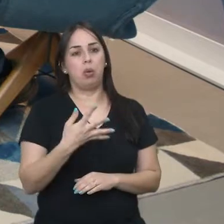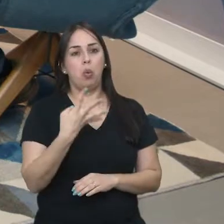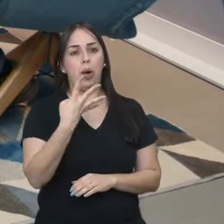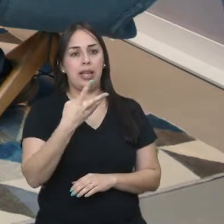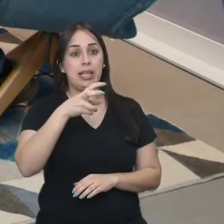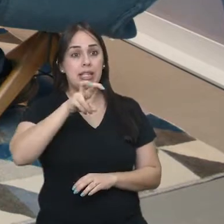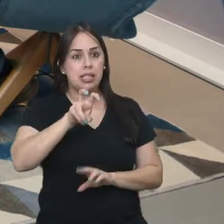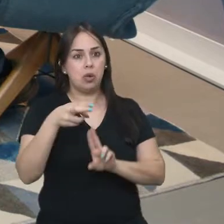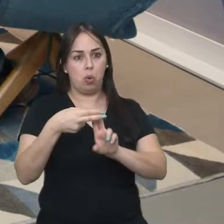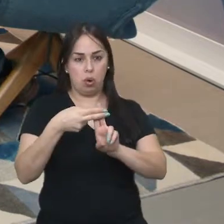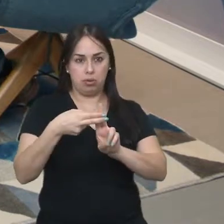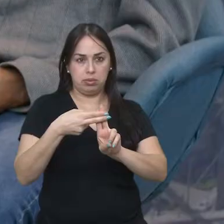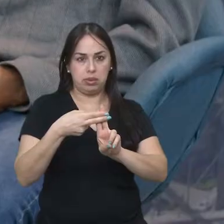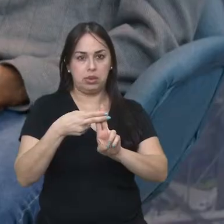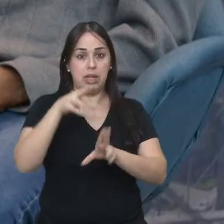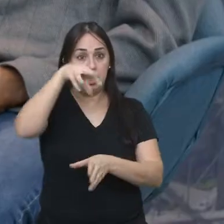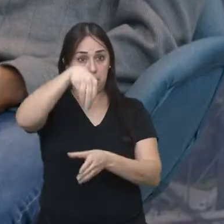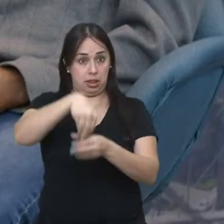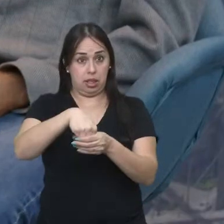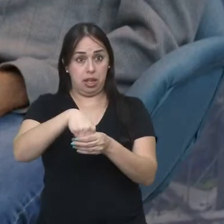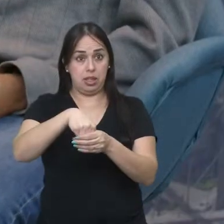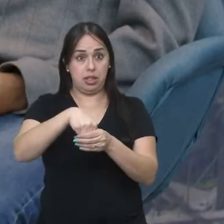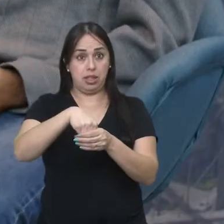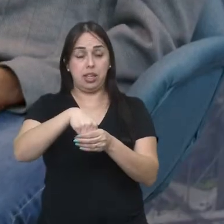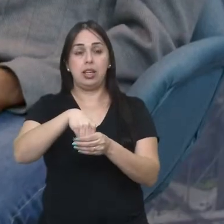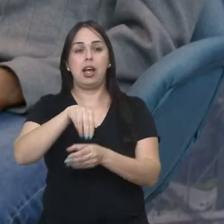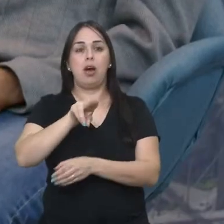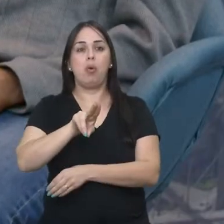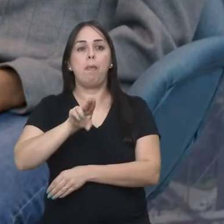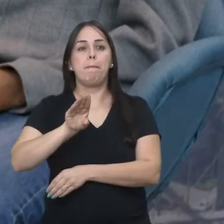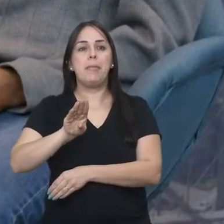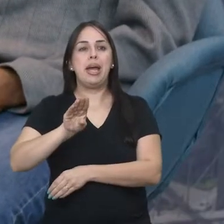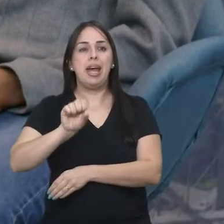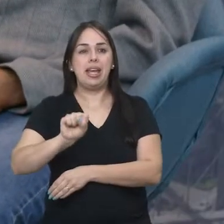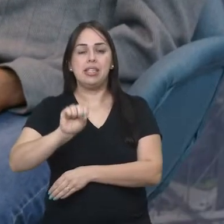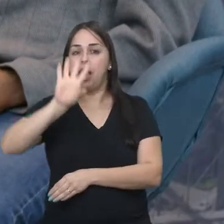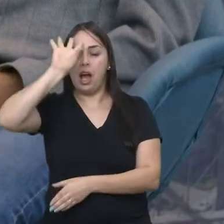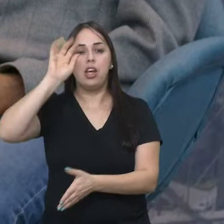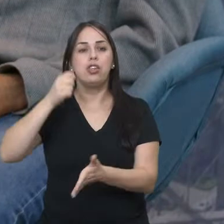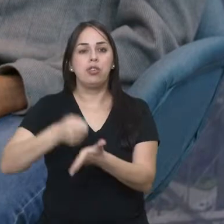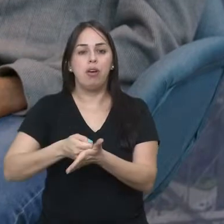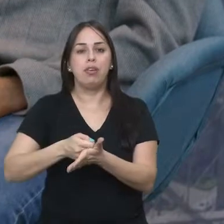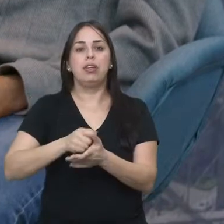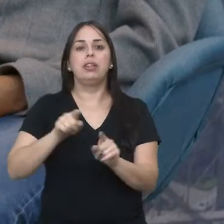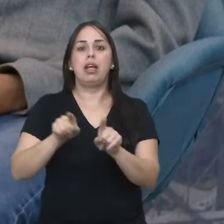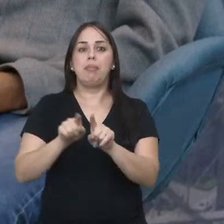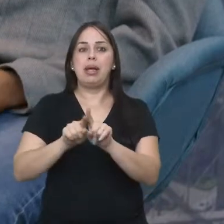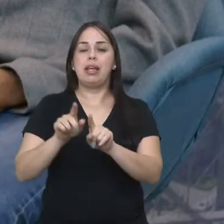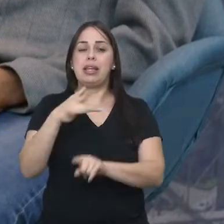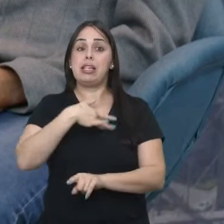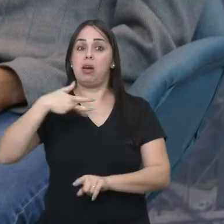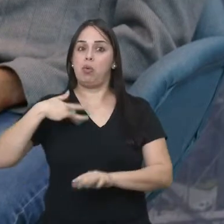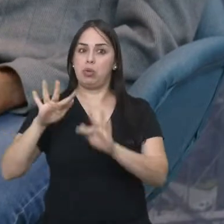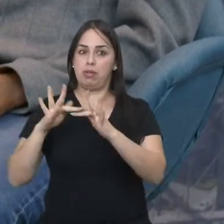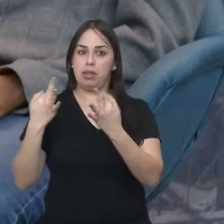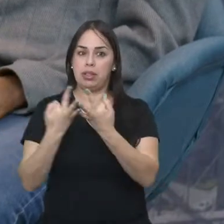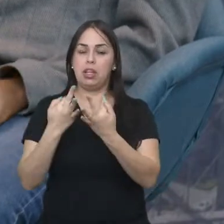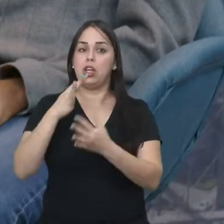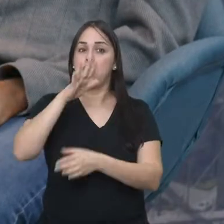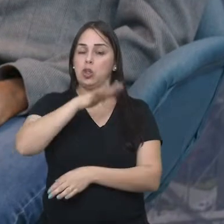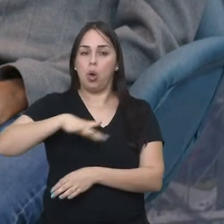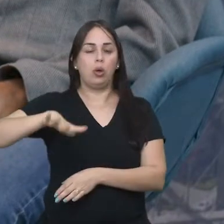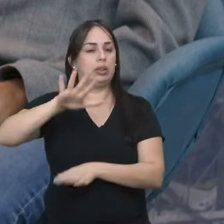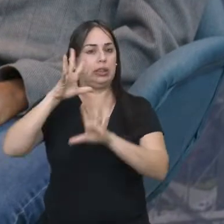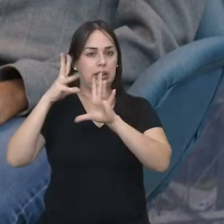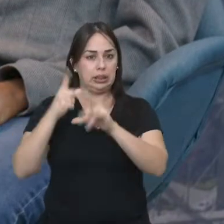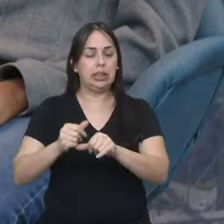básicas de saúde. Dentro das unidades, nós temos as UBS Resolve e temos as estratégias de saúde da família. Todas elas com sala de vacina,